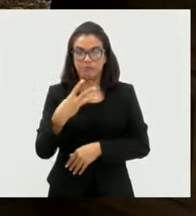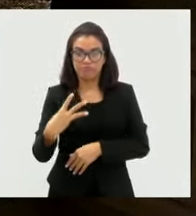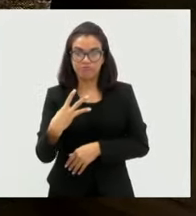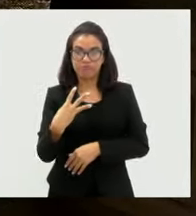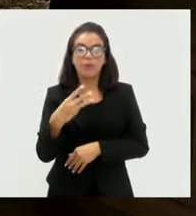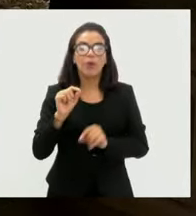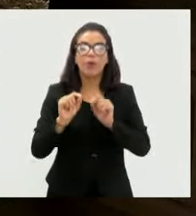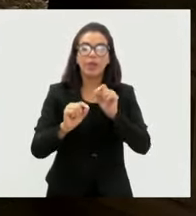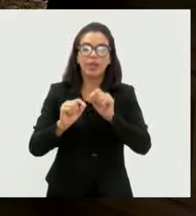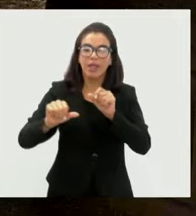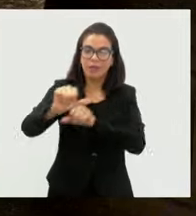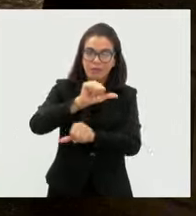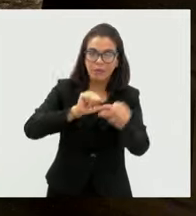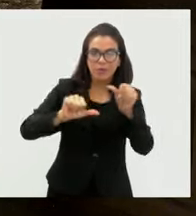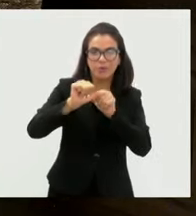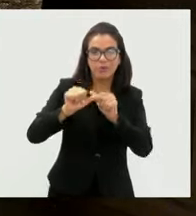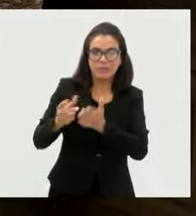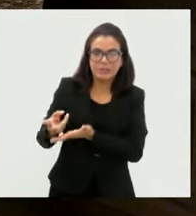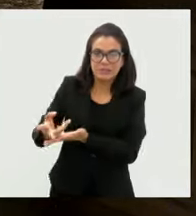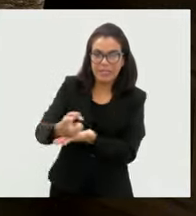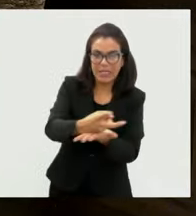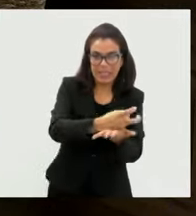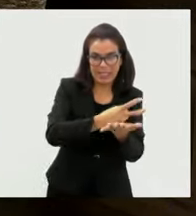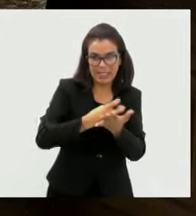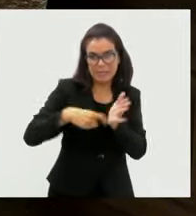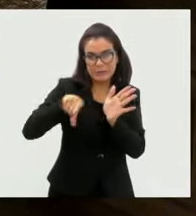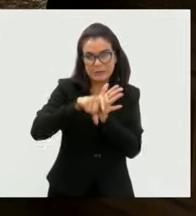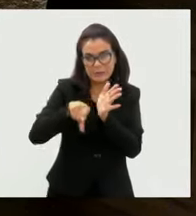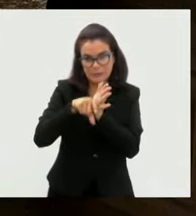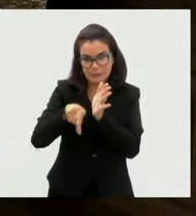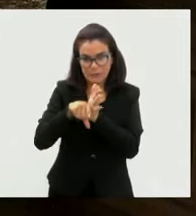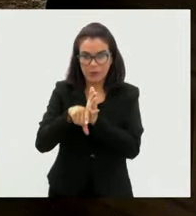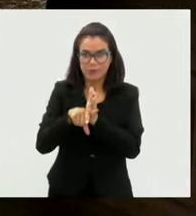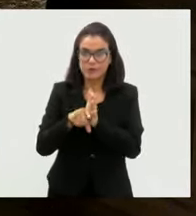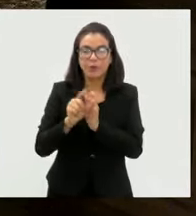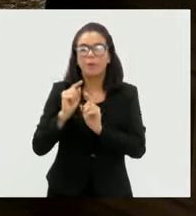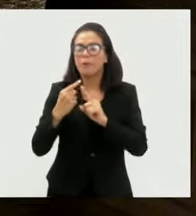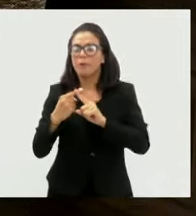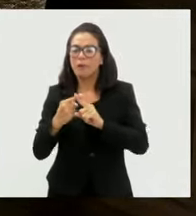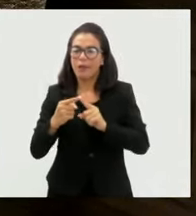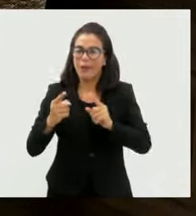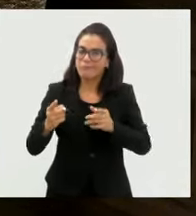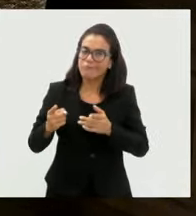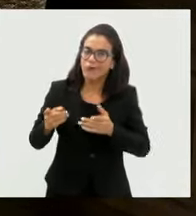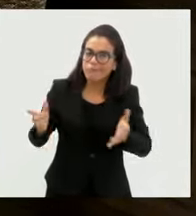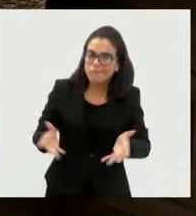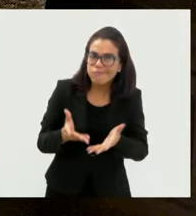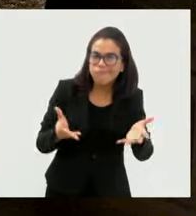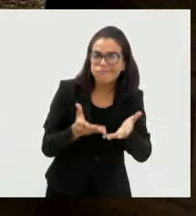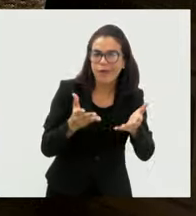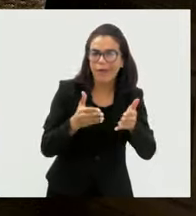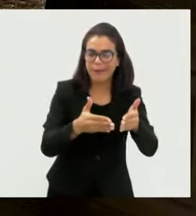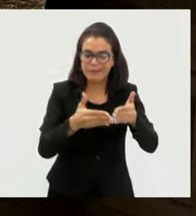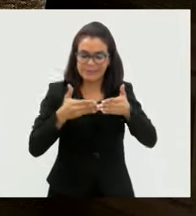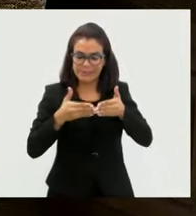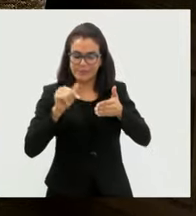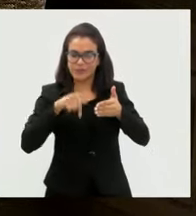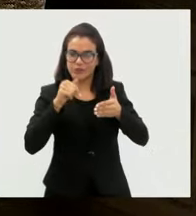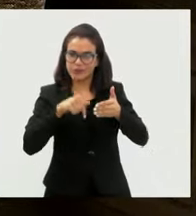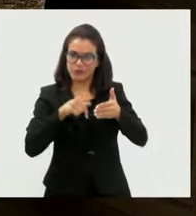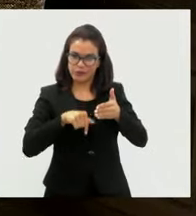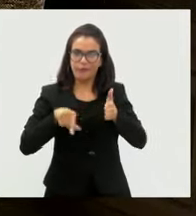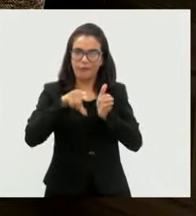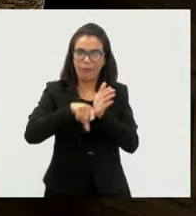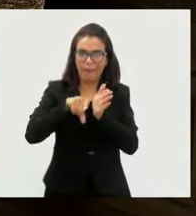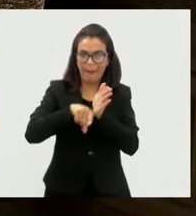da reforma tributária, porque incentivos fiscais por prazo certo, no